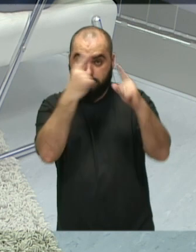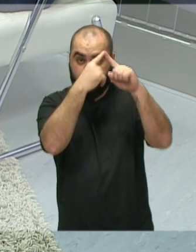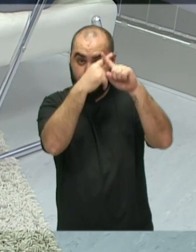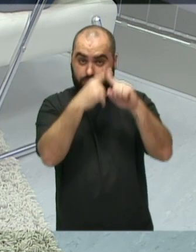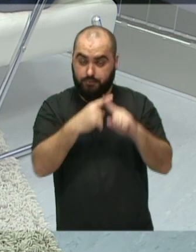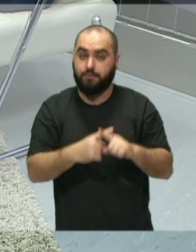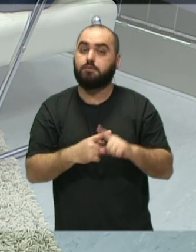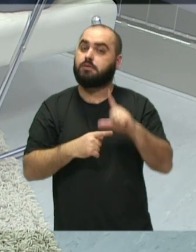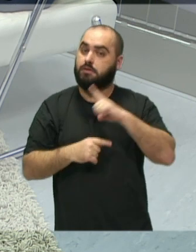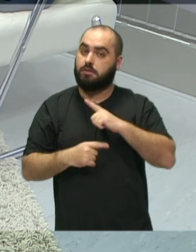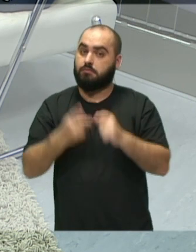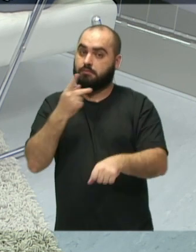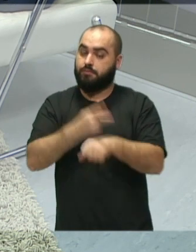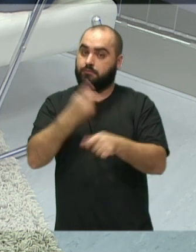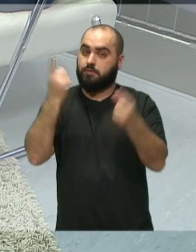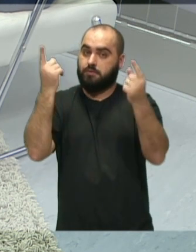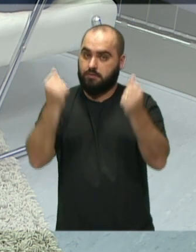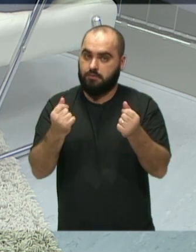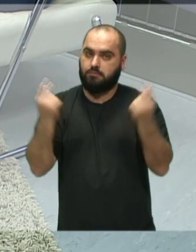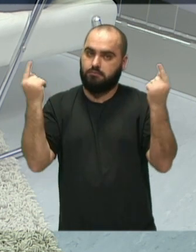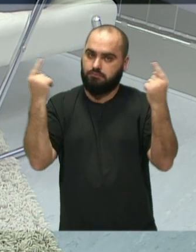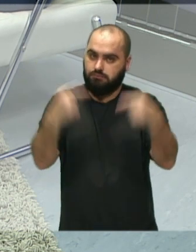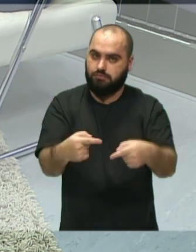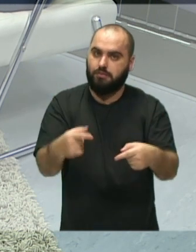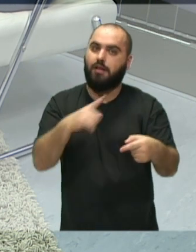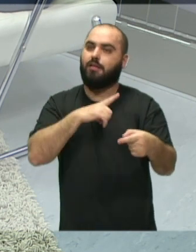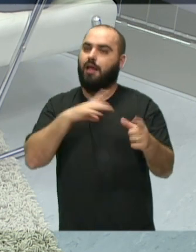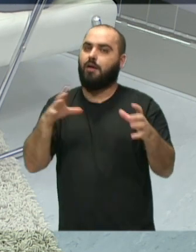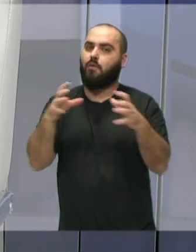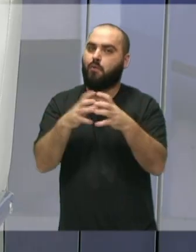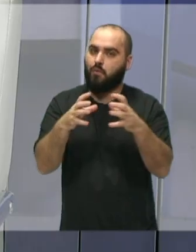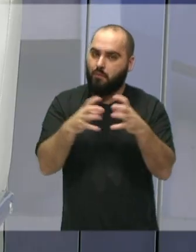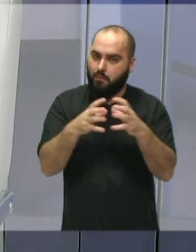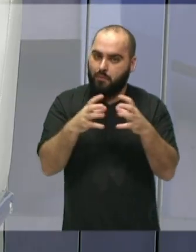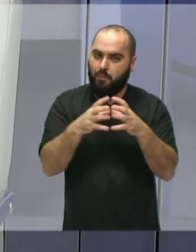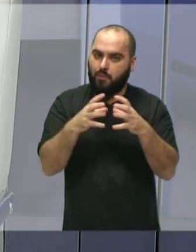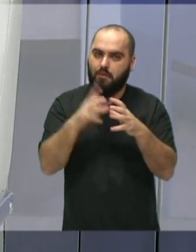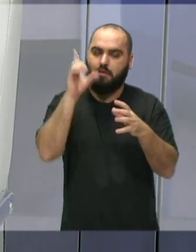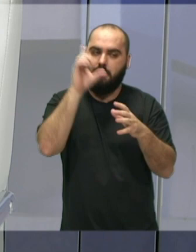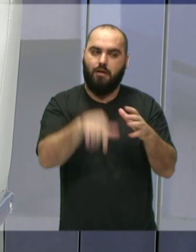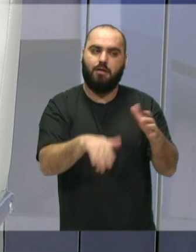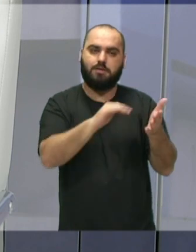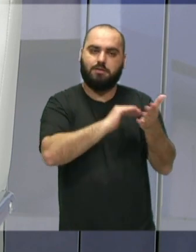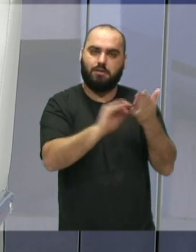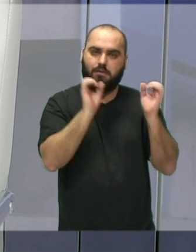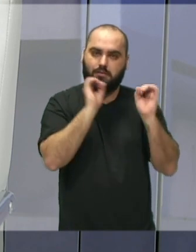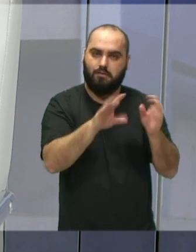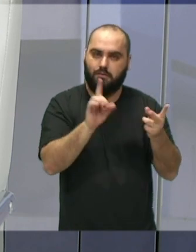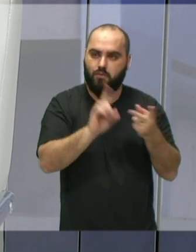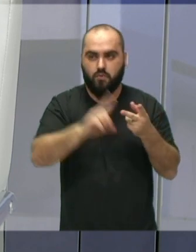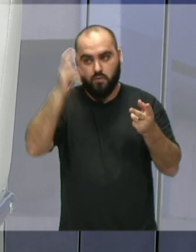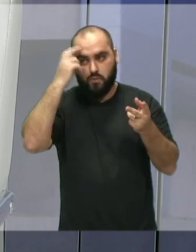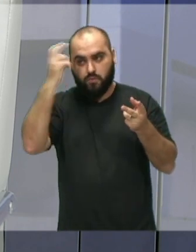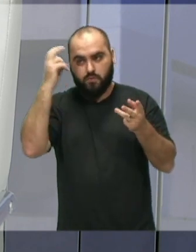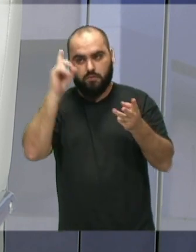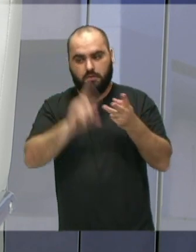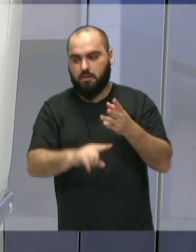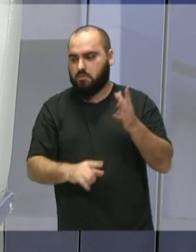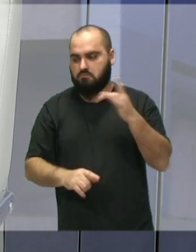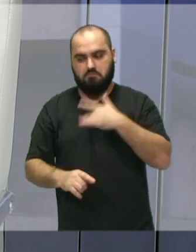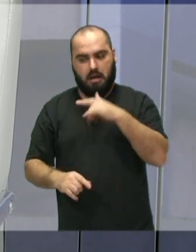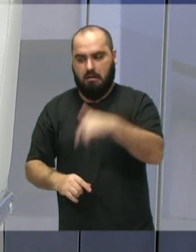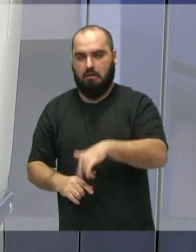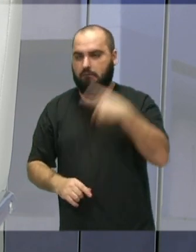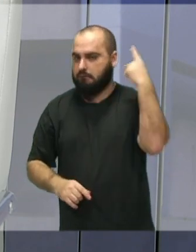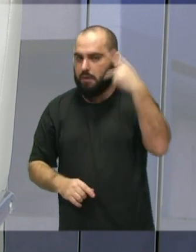concorrendo. E essa disputa também tem um grupo isento, que é da educação, que é da cultura, não tem nada a ver conosco aqui, vereadores,